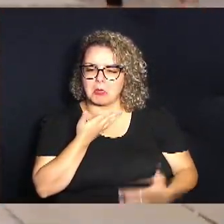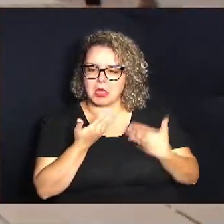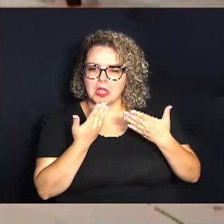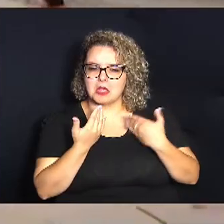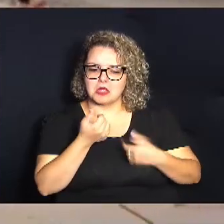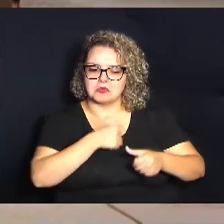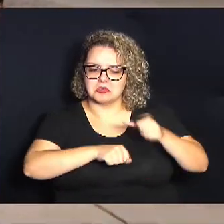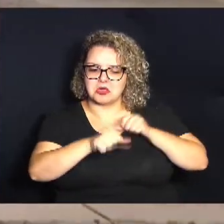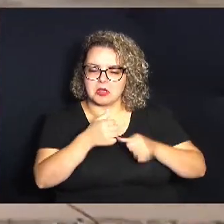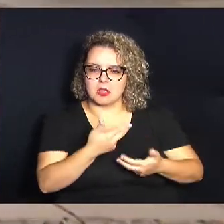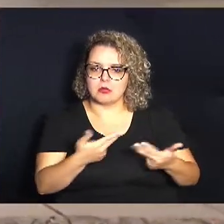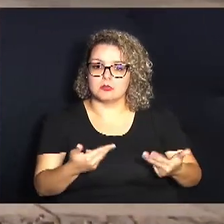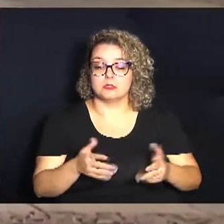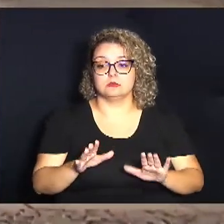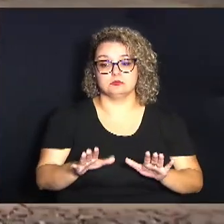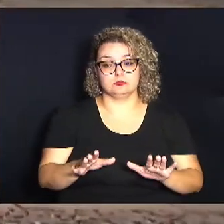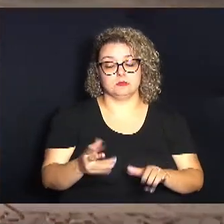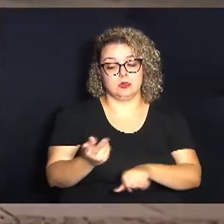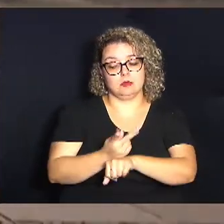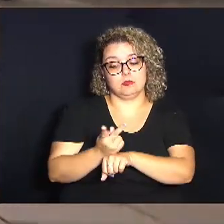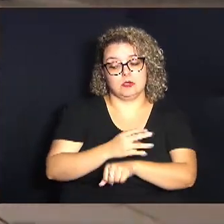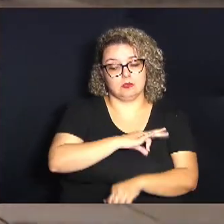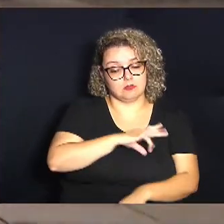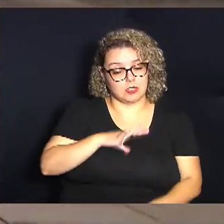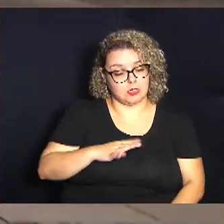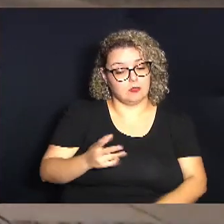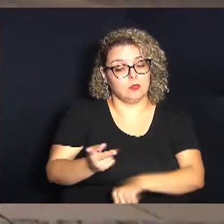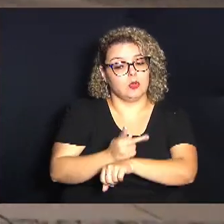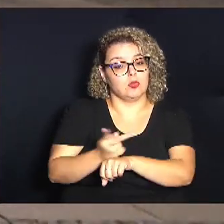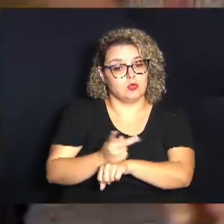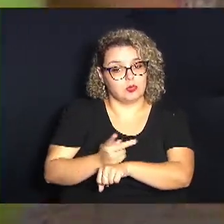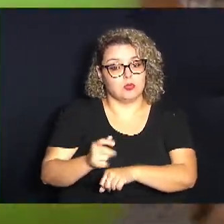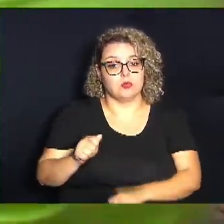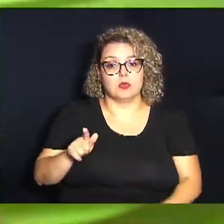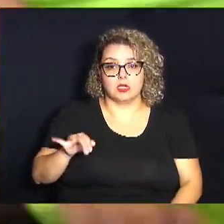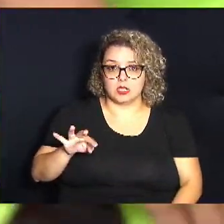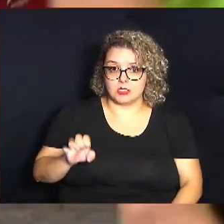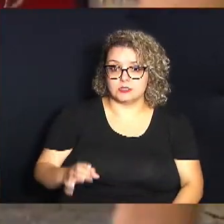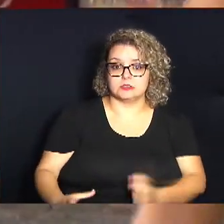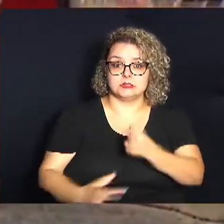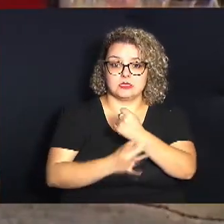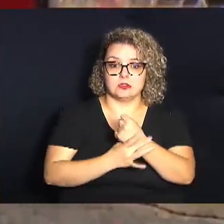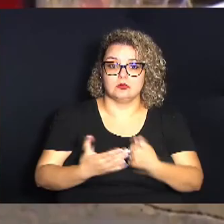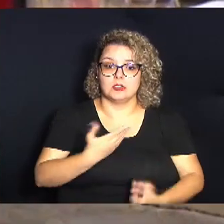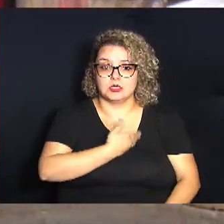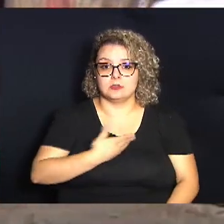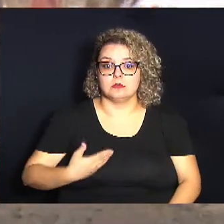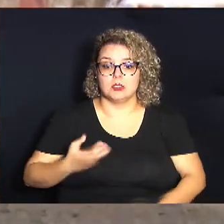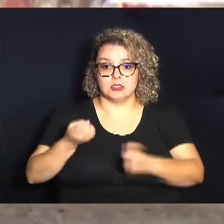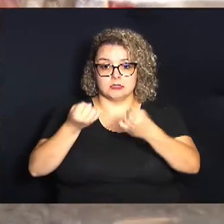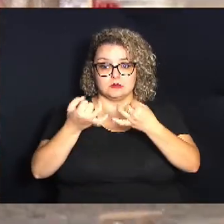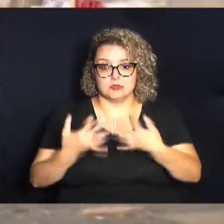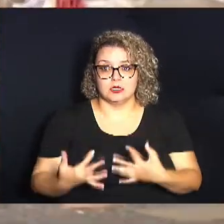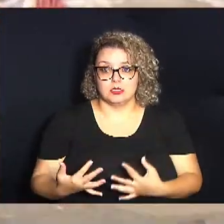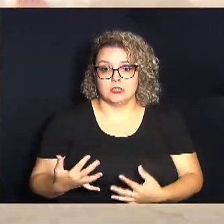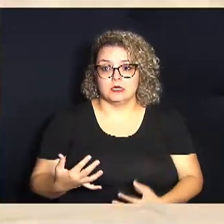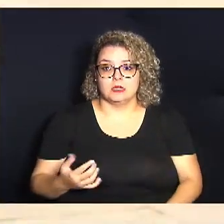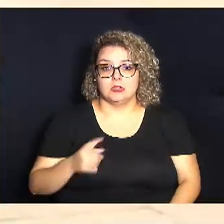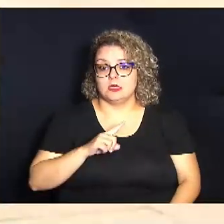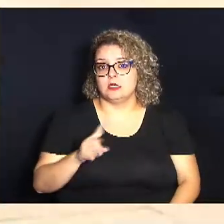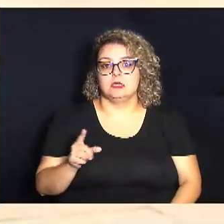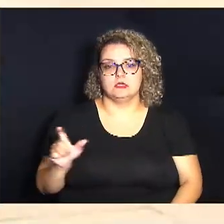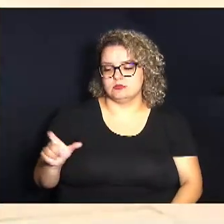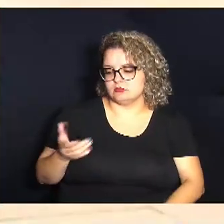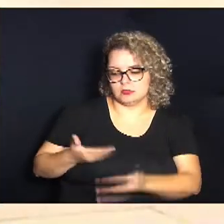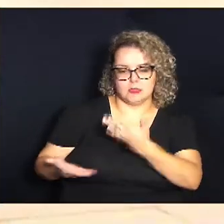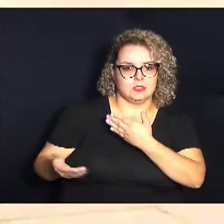coisa, procure a Guarda Municipal, busque um agente de segurança pública para orientá-lo e não troque cartão, não